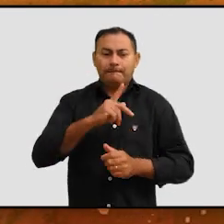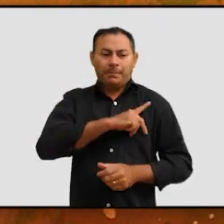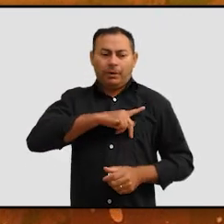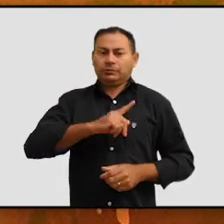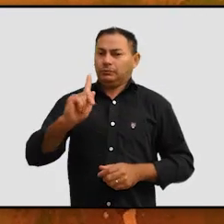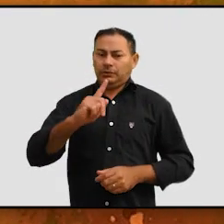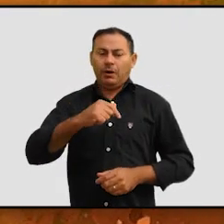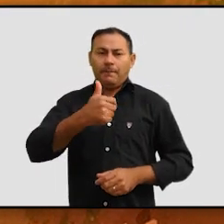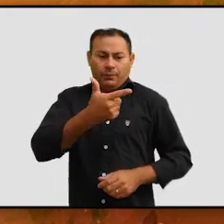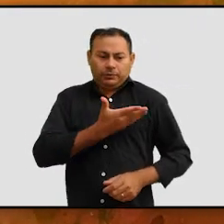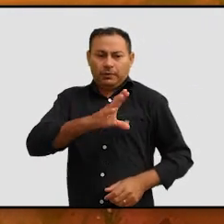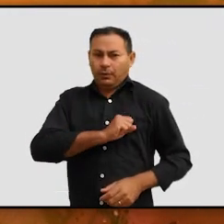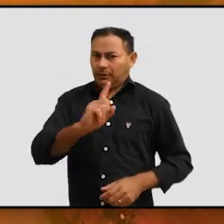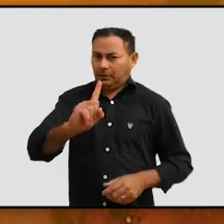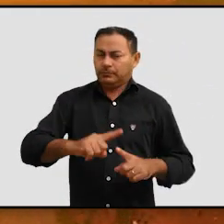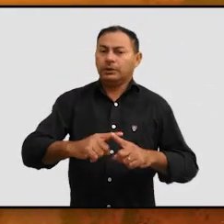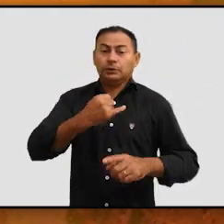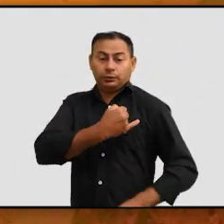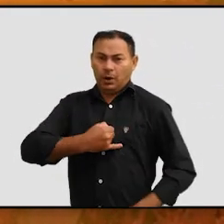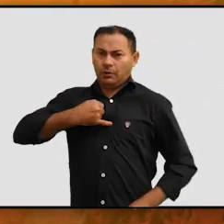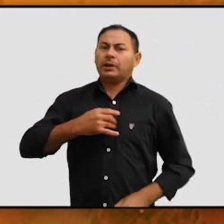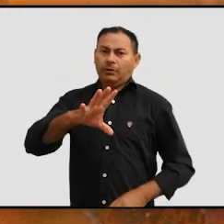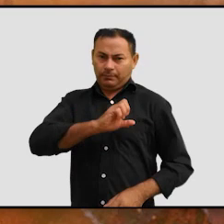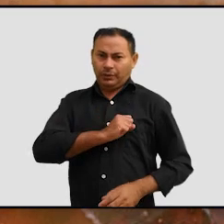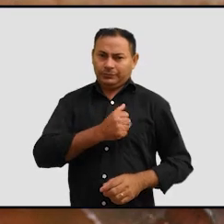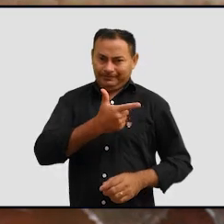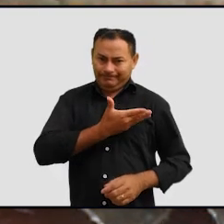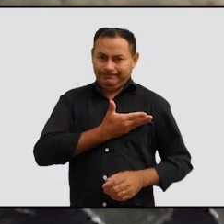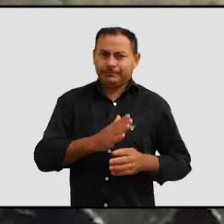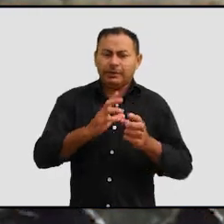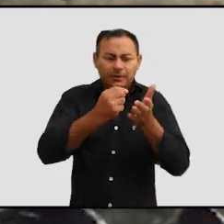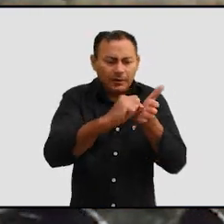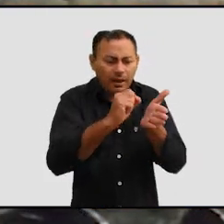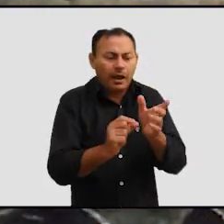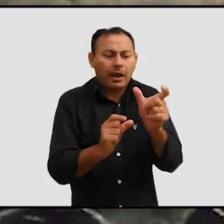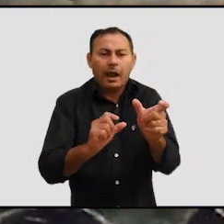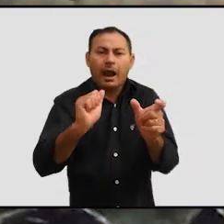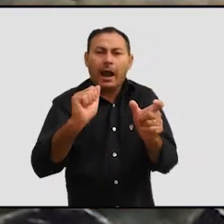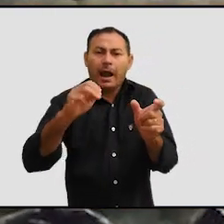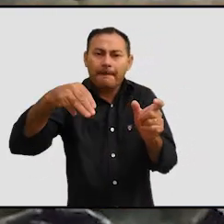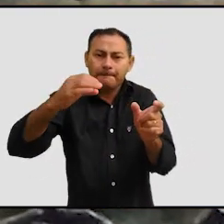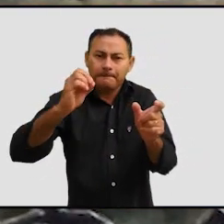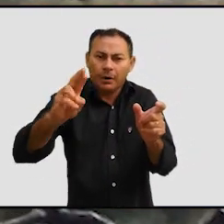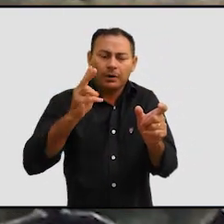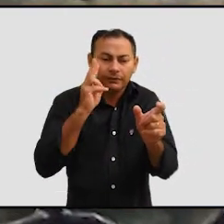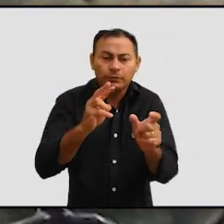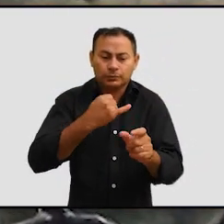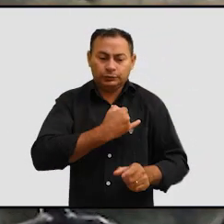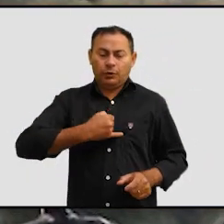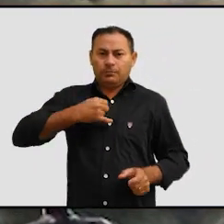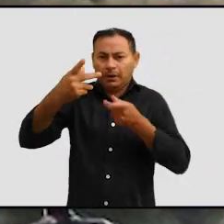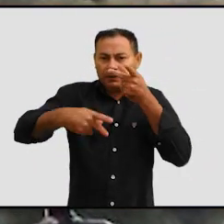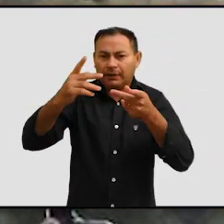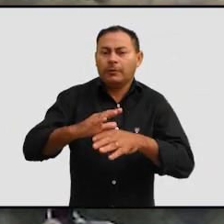apóstolo do amor, foi João. Se você pegar uma concordância bíblica e procurar pela palavra amor, verá